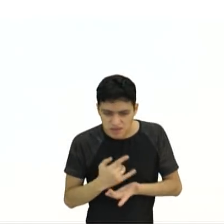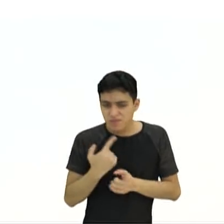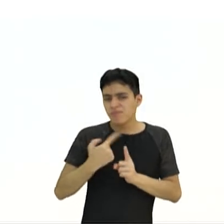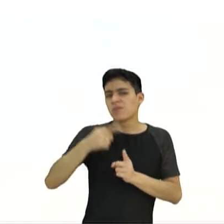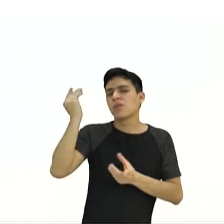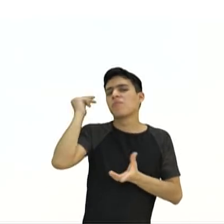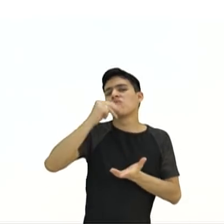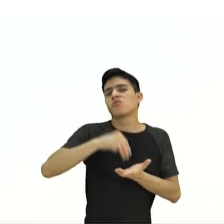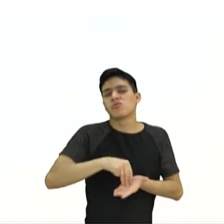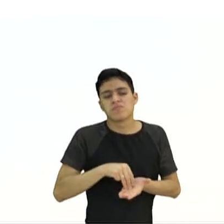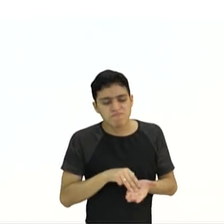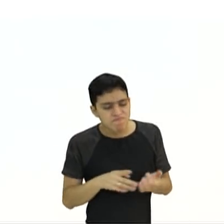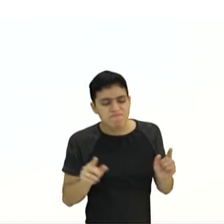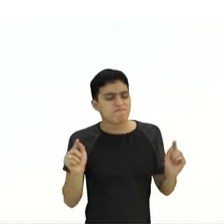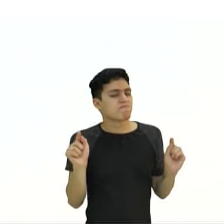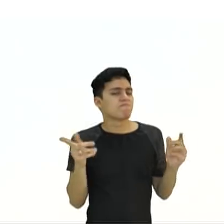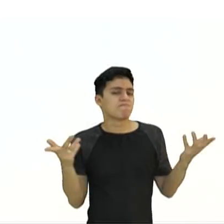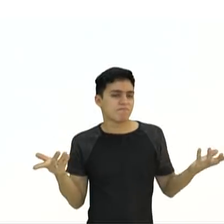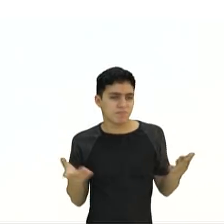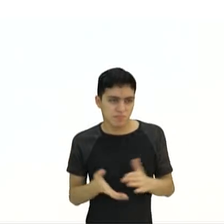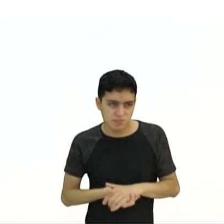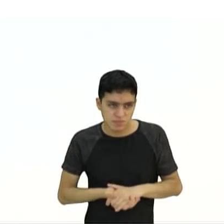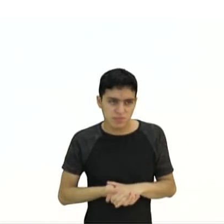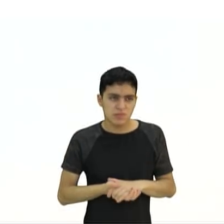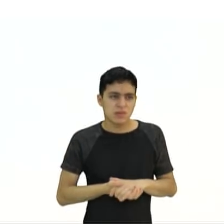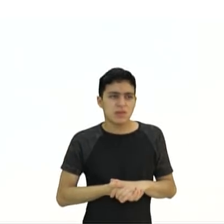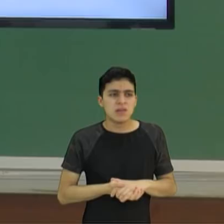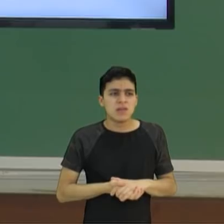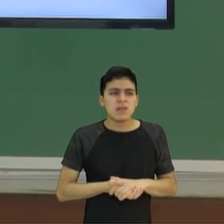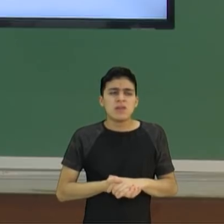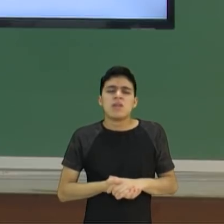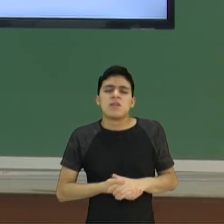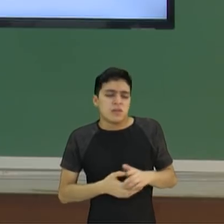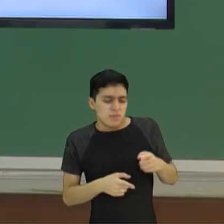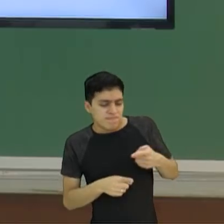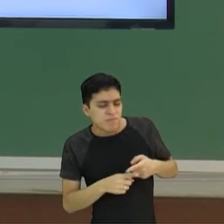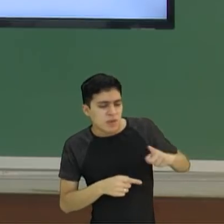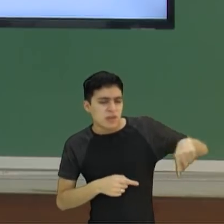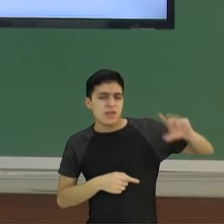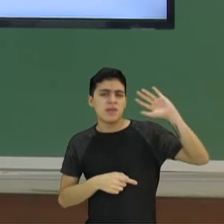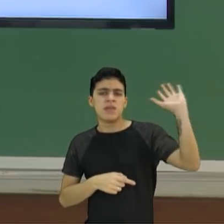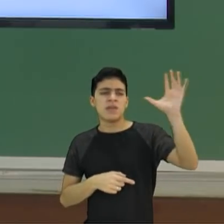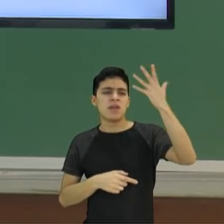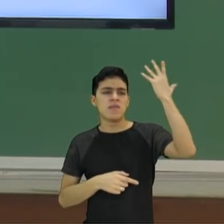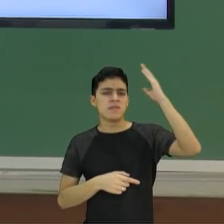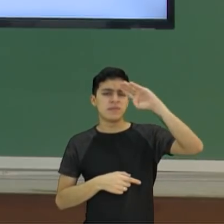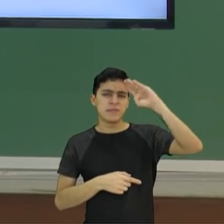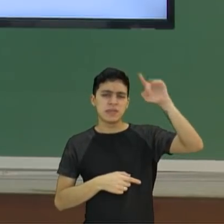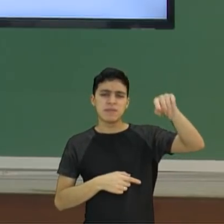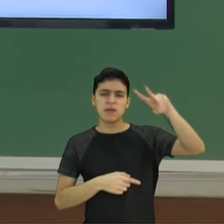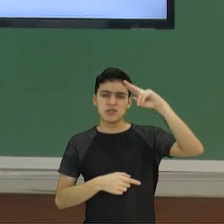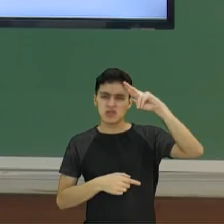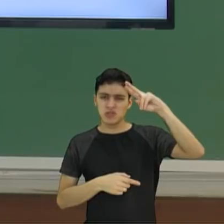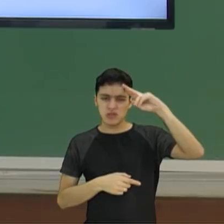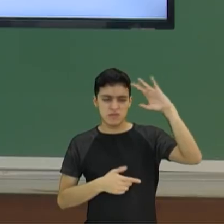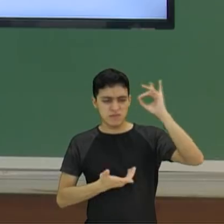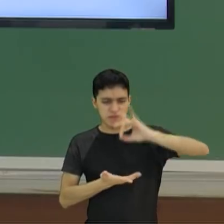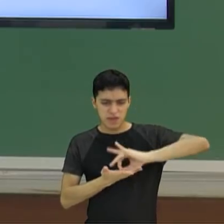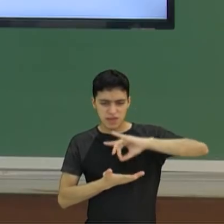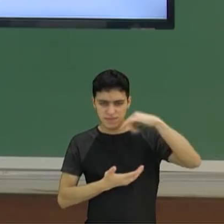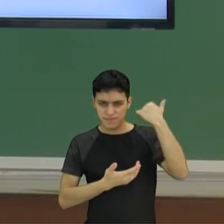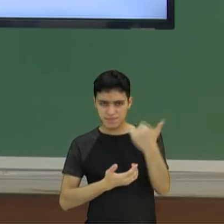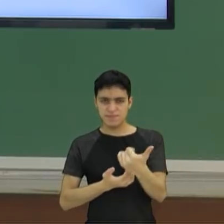está motivando esse acontecimento. O porquê se deu o acontecimento central da história, do fato,